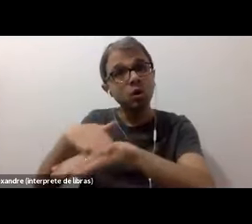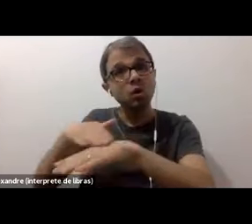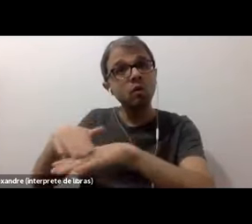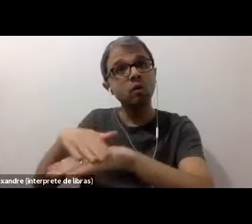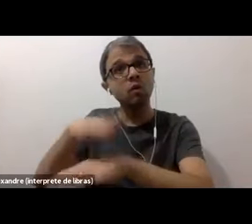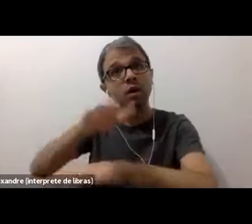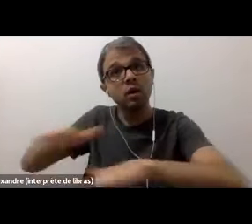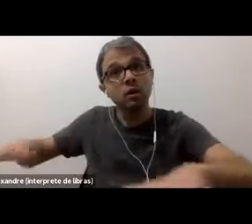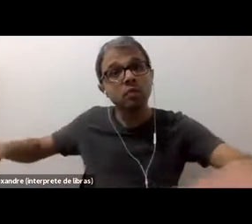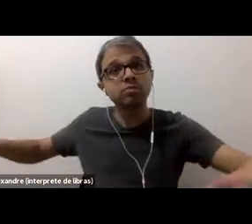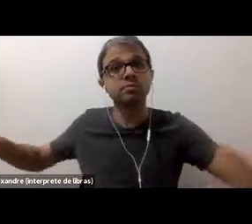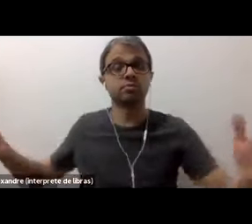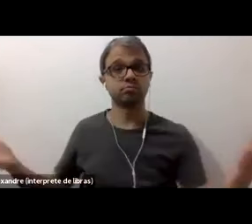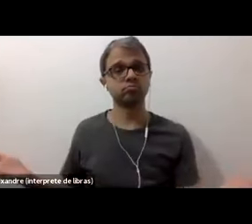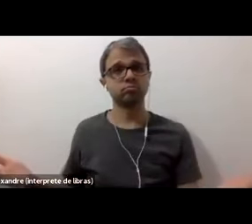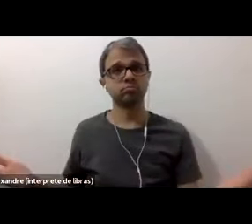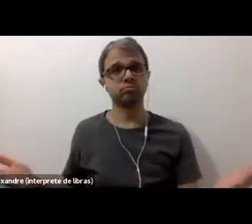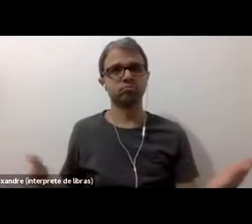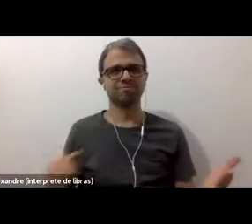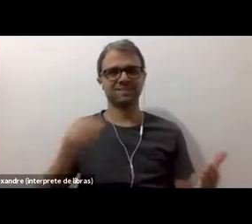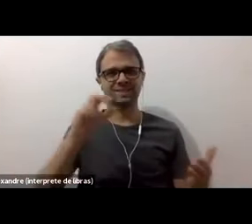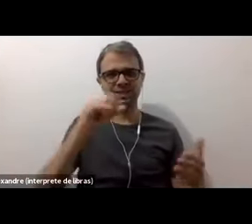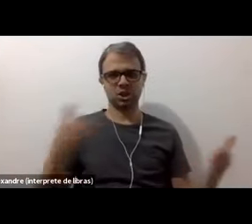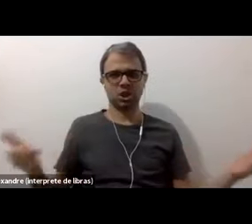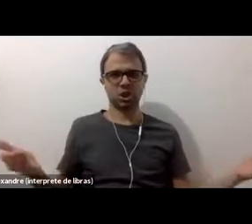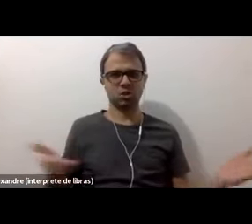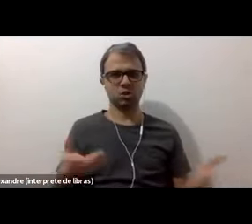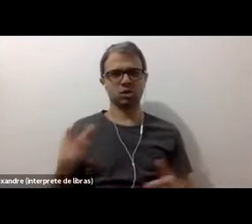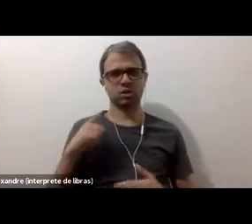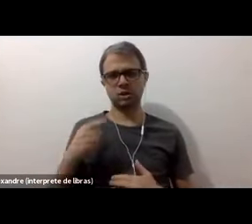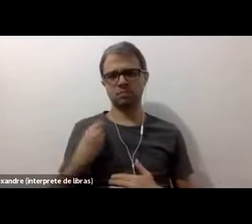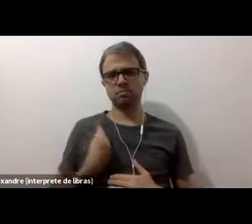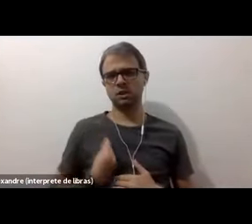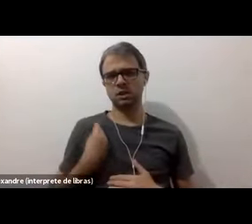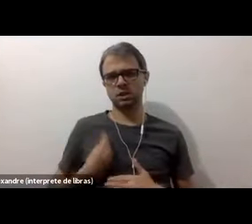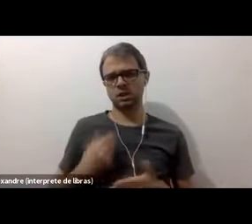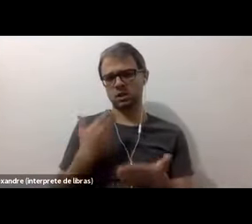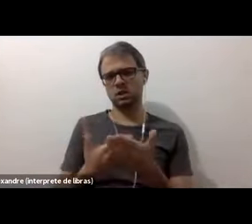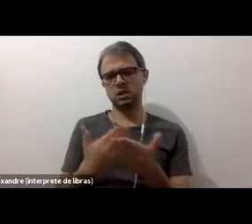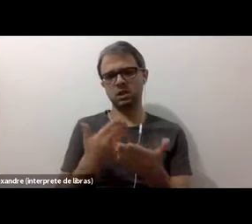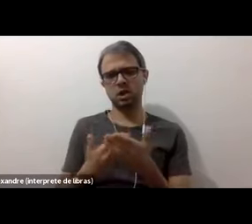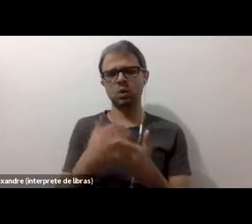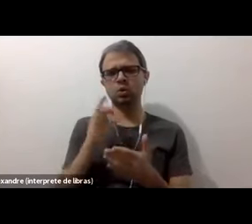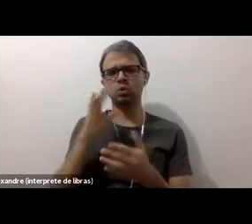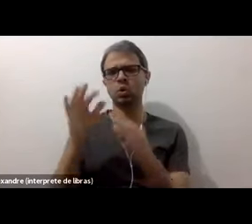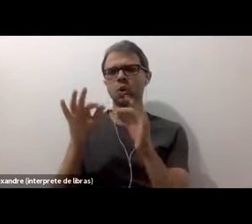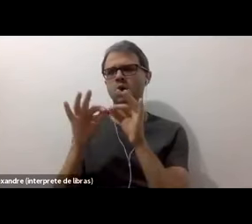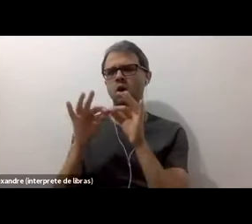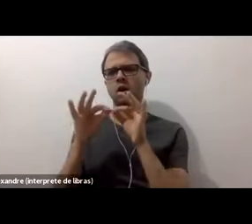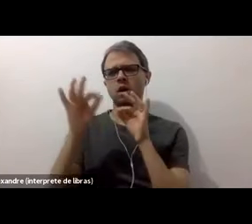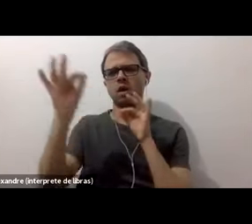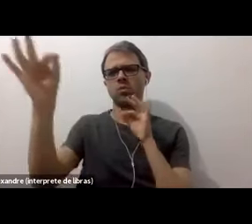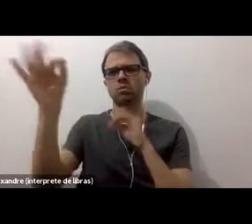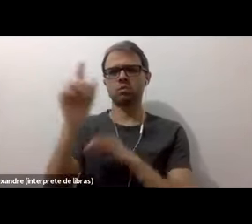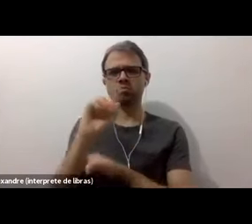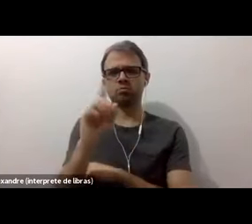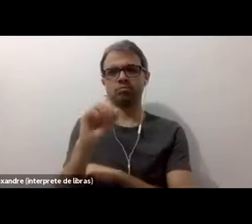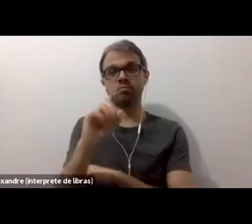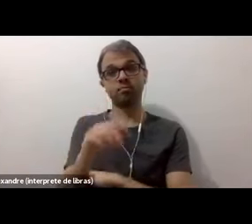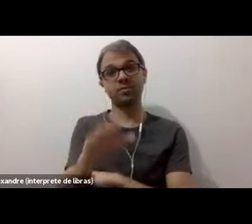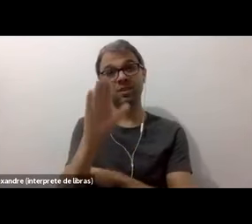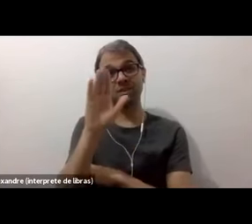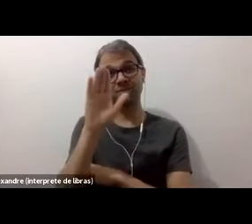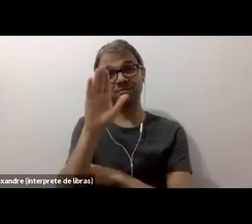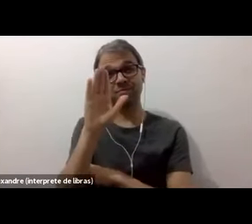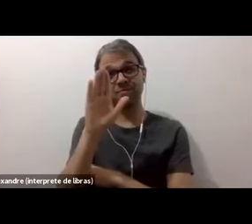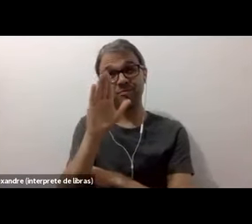estamos num cenário presencial, né, não só no remoto, a documentação pedagógica sempre foi